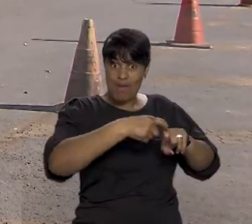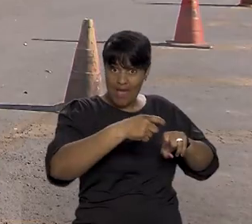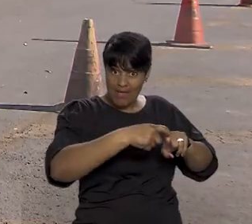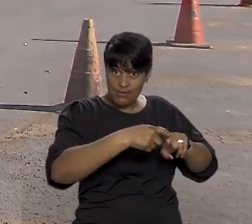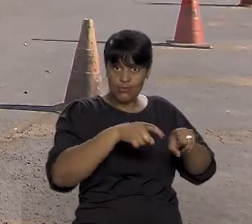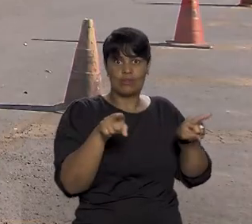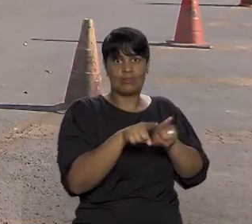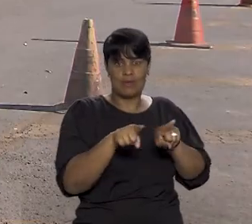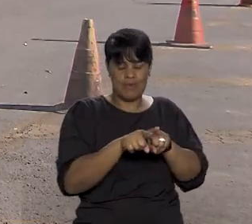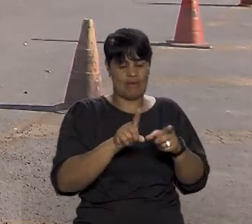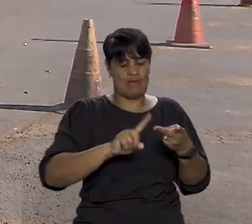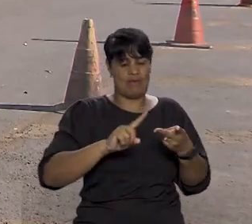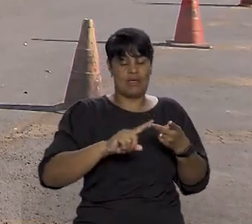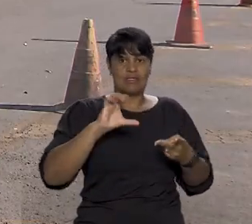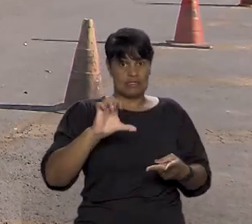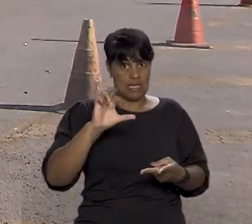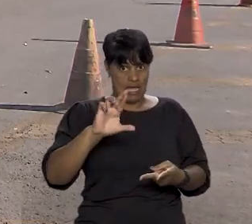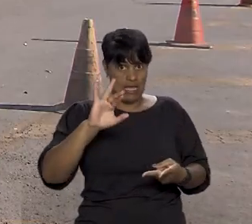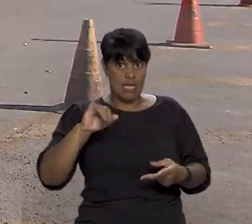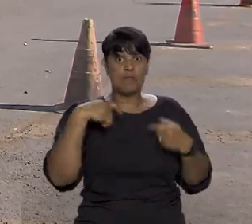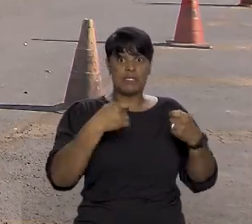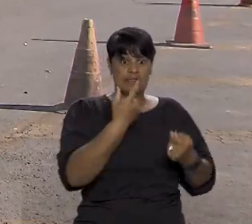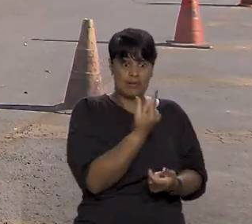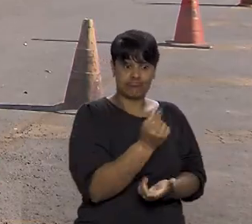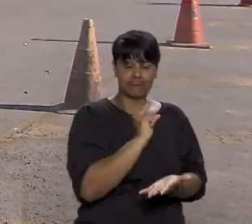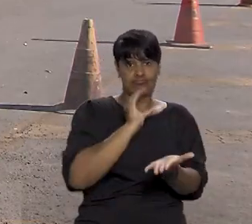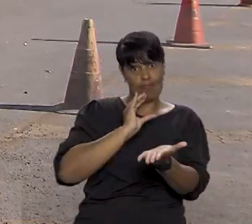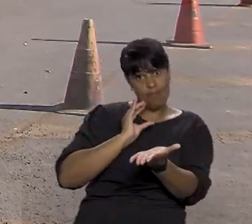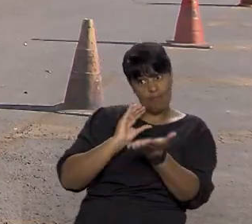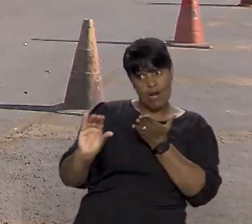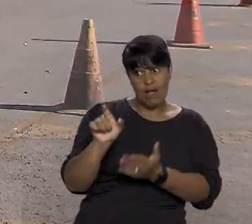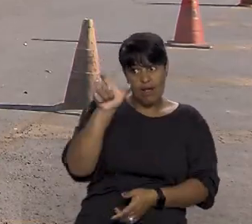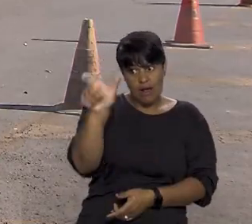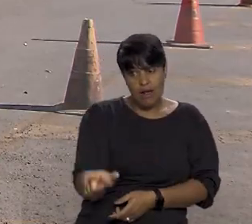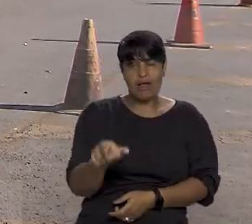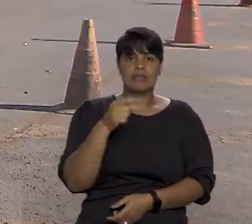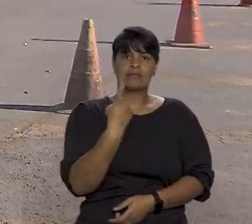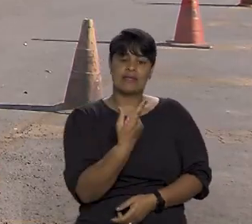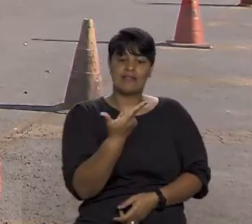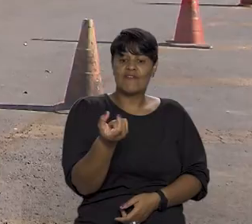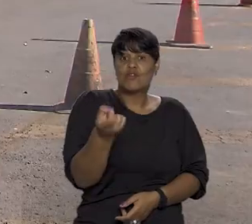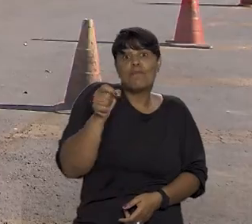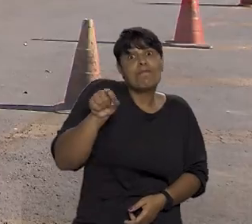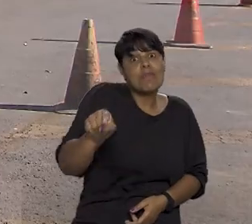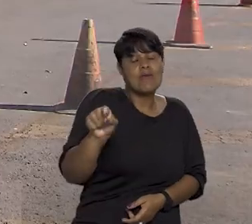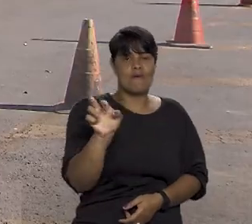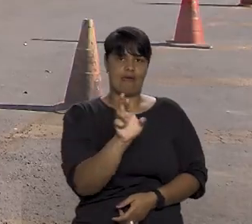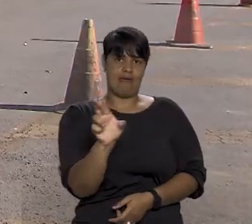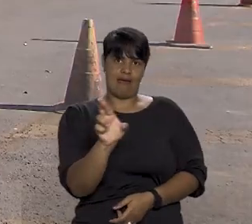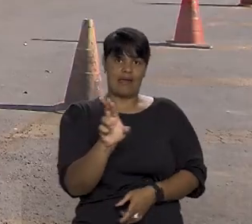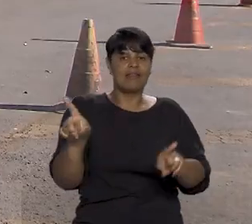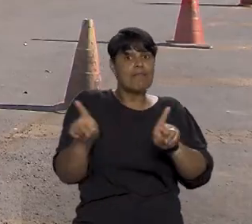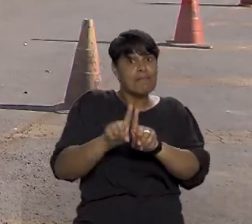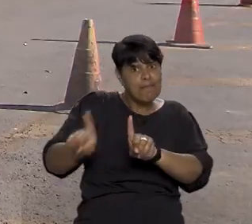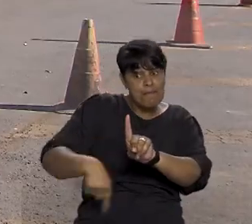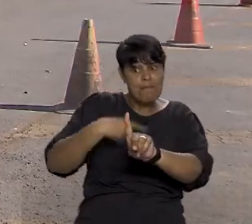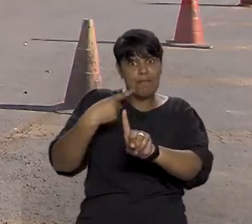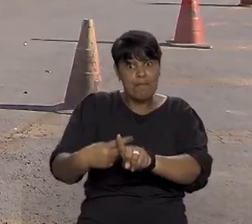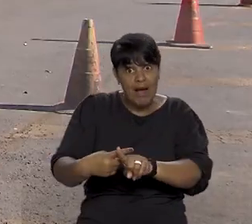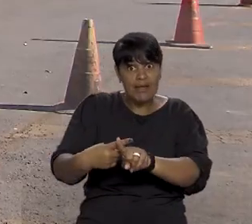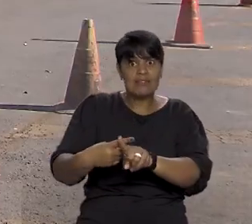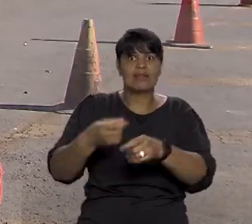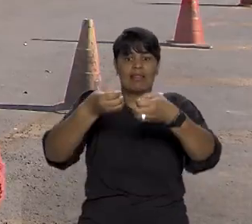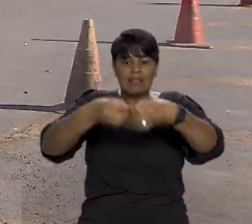CRM foram condenados a pagar de forma solidária 120 mil Reais pelos danos morais e uma indenização por danos materiais